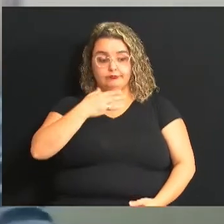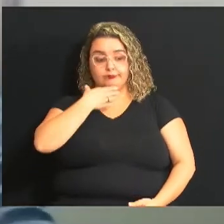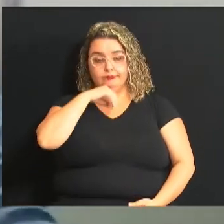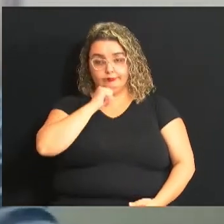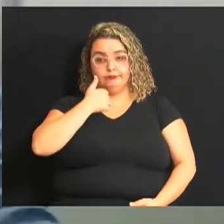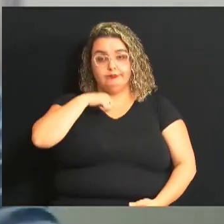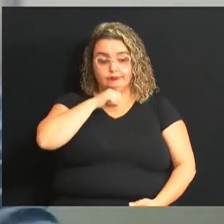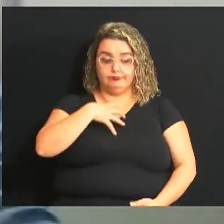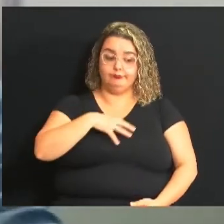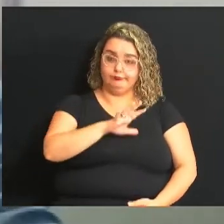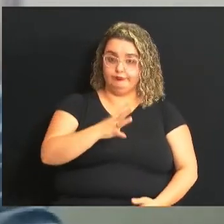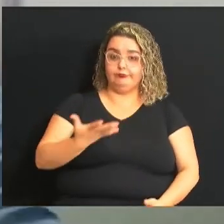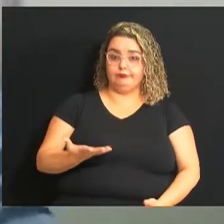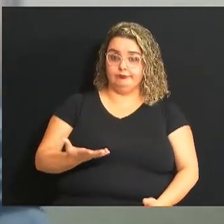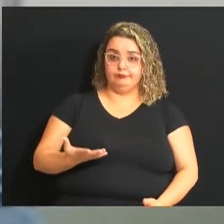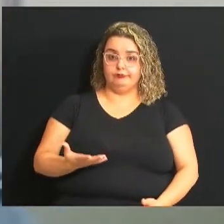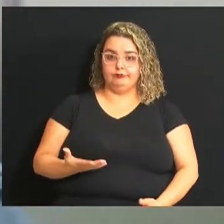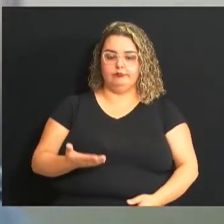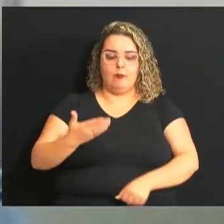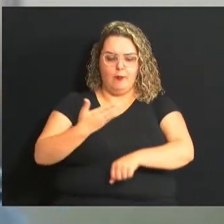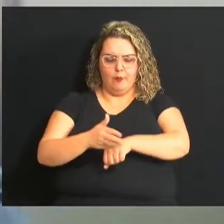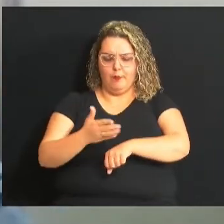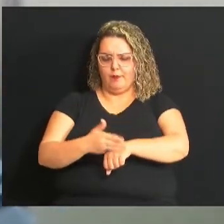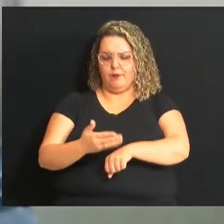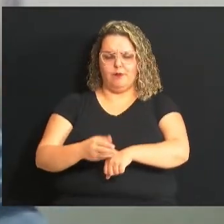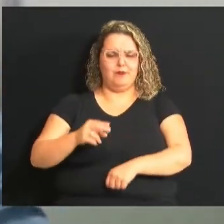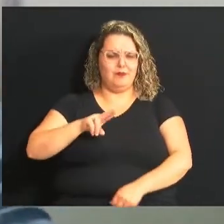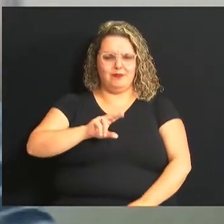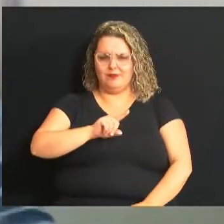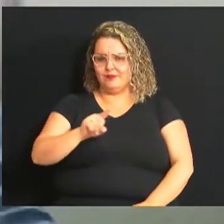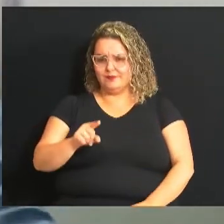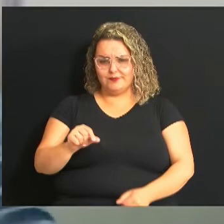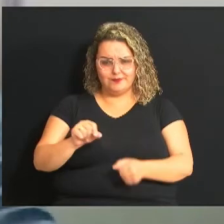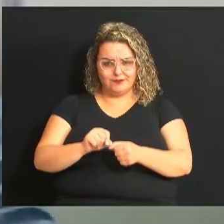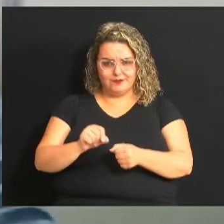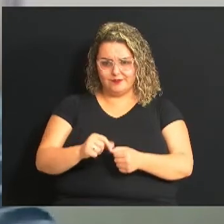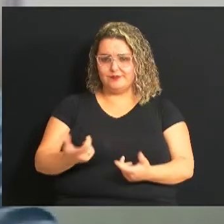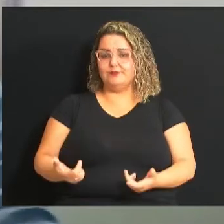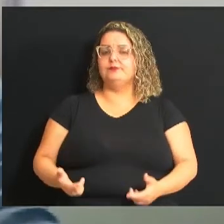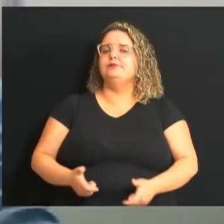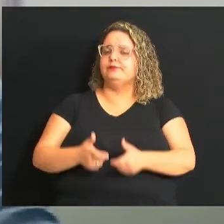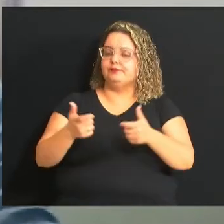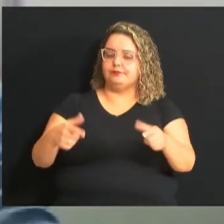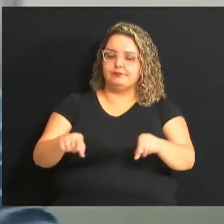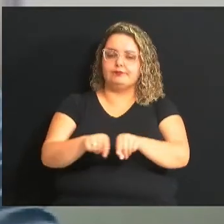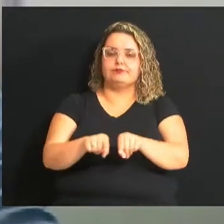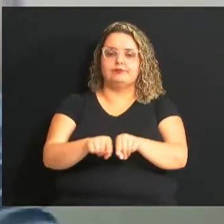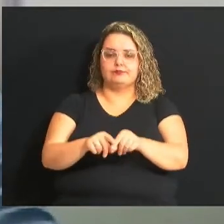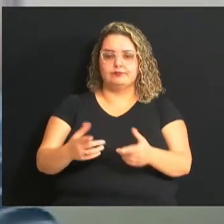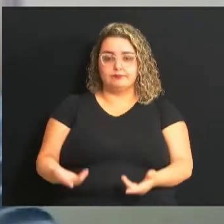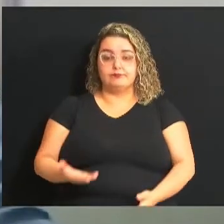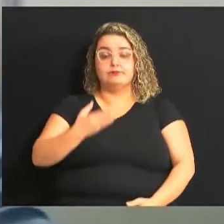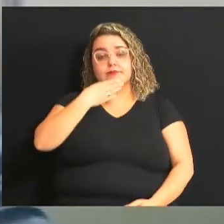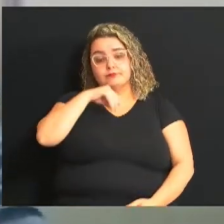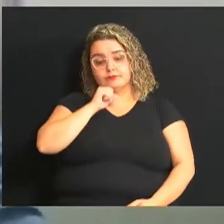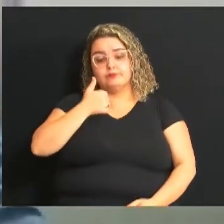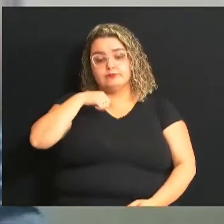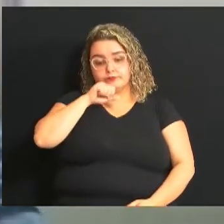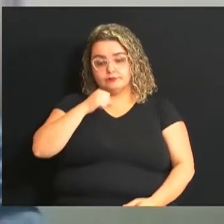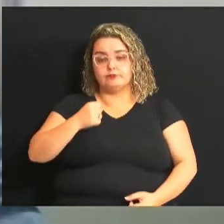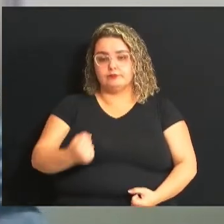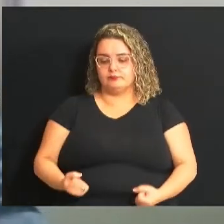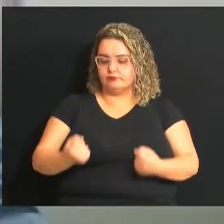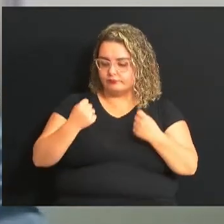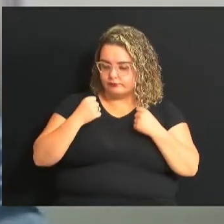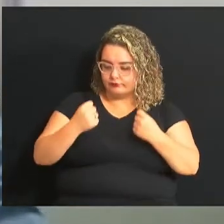a tendência dela praticar aquilo ou não praticar aquilo é muito grande também. Então, pais que praticam atividade física e têm recorrência